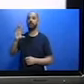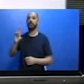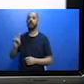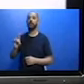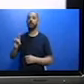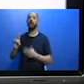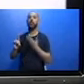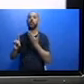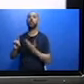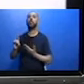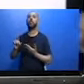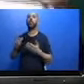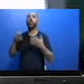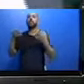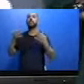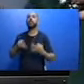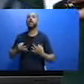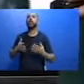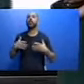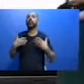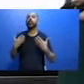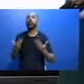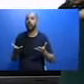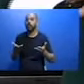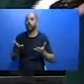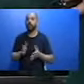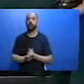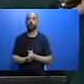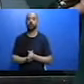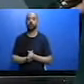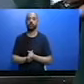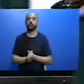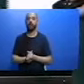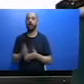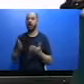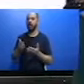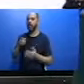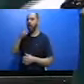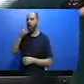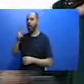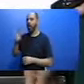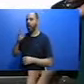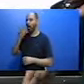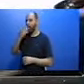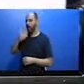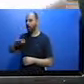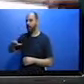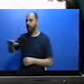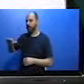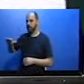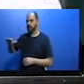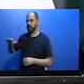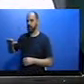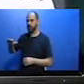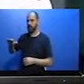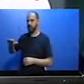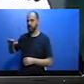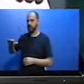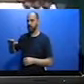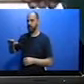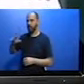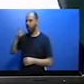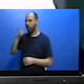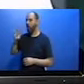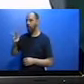garoto que aparece no cartaz então agora nós vamos analisar esse menininho aqui letra